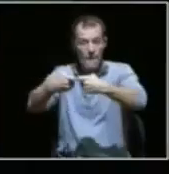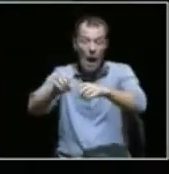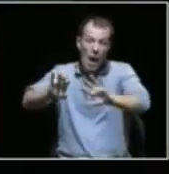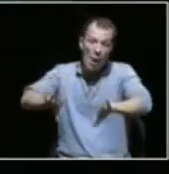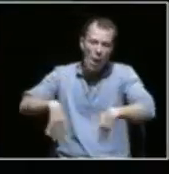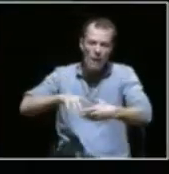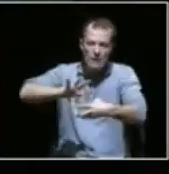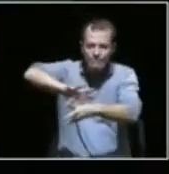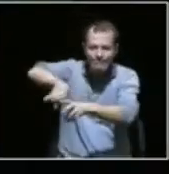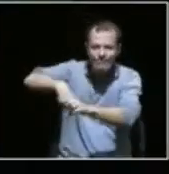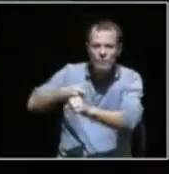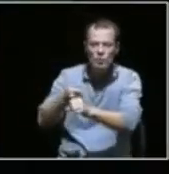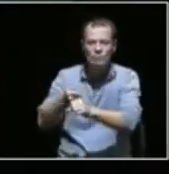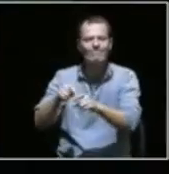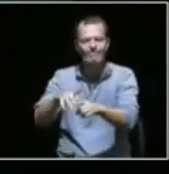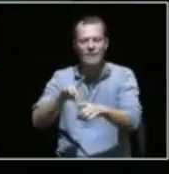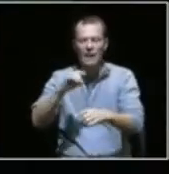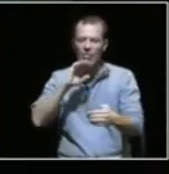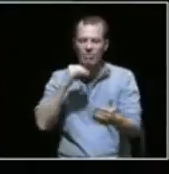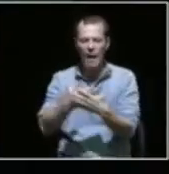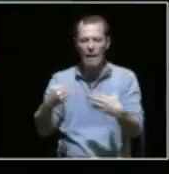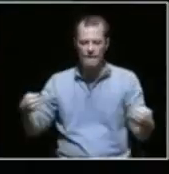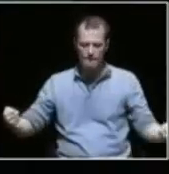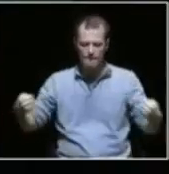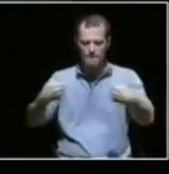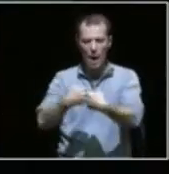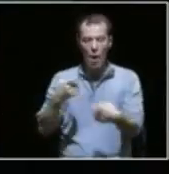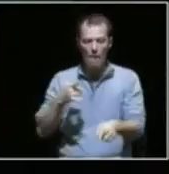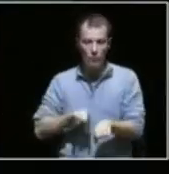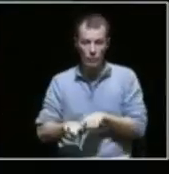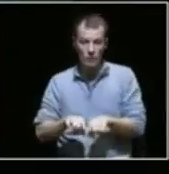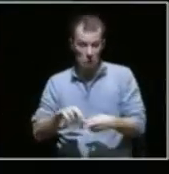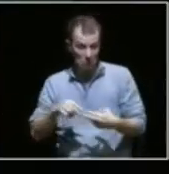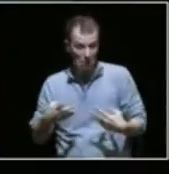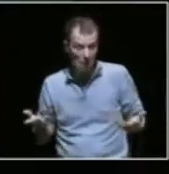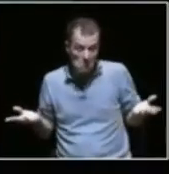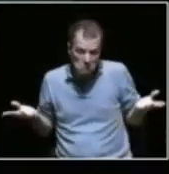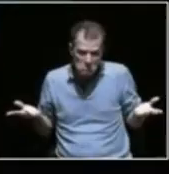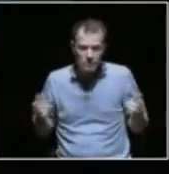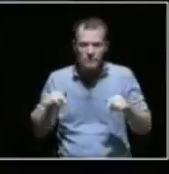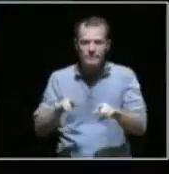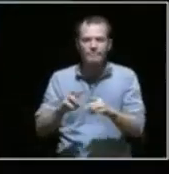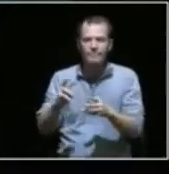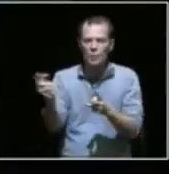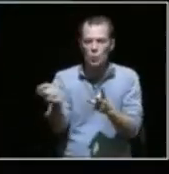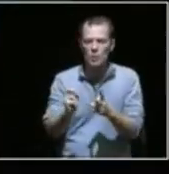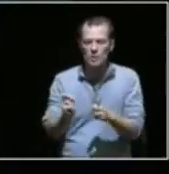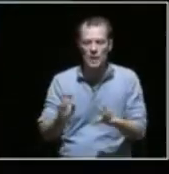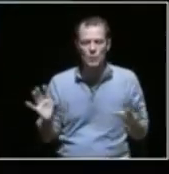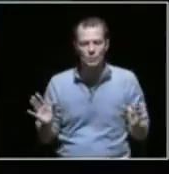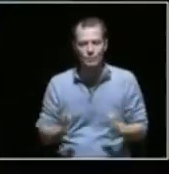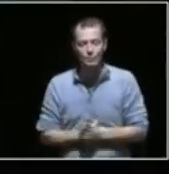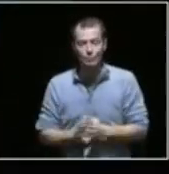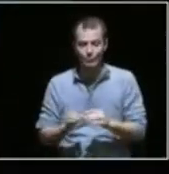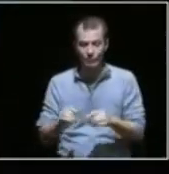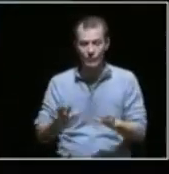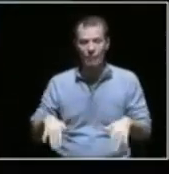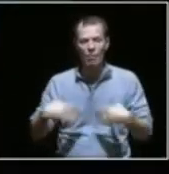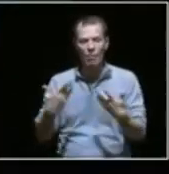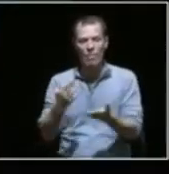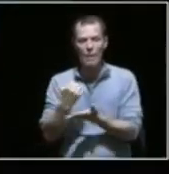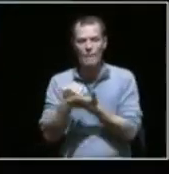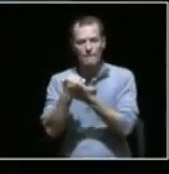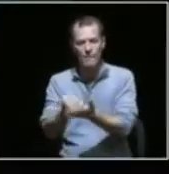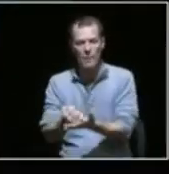a oferta, entrando aqui em concorrência com as políticas municipais. O terceiro regime previsto consiste na atribuição de um